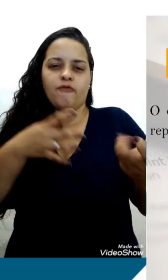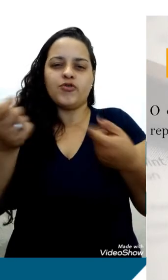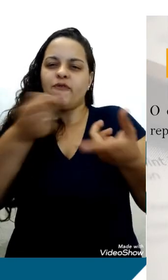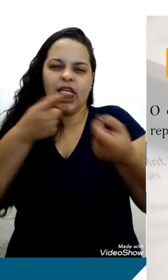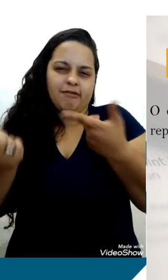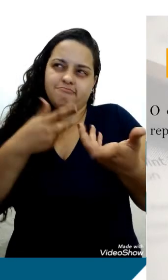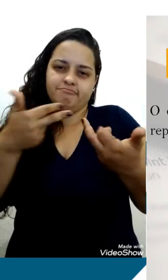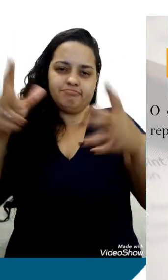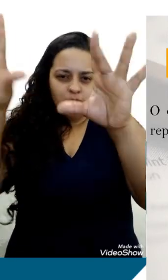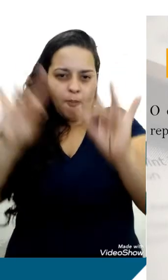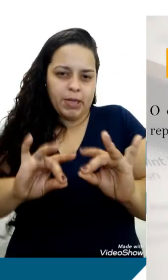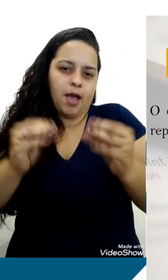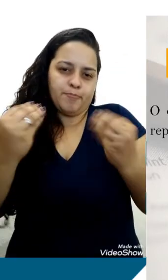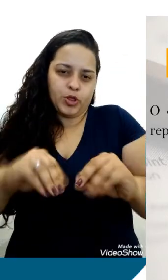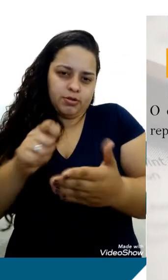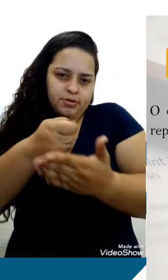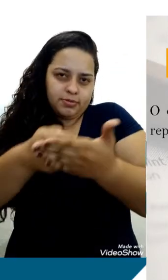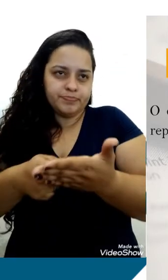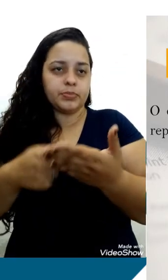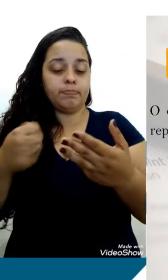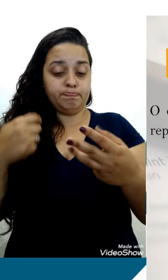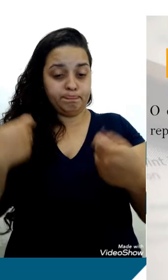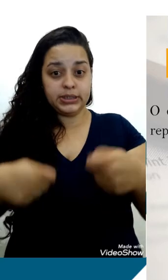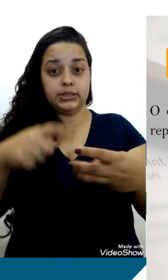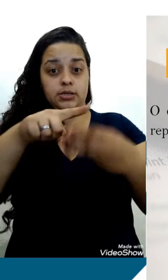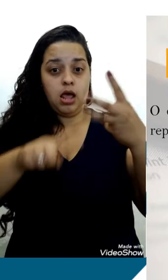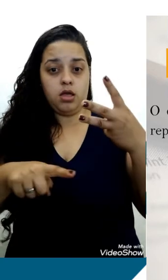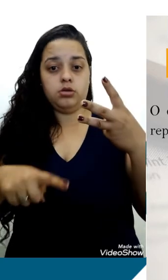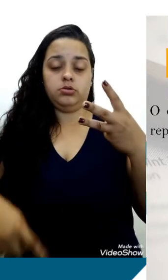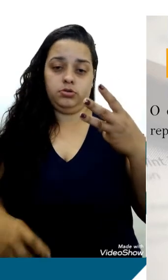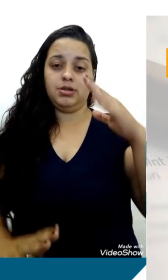primeiro atender a esses três critérios.